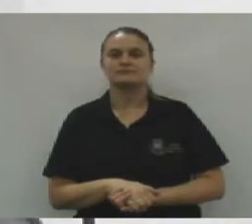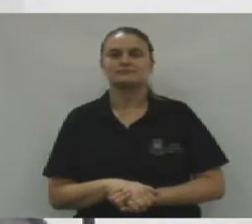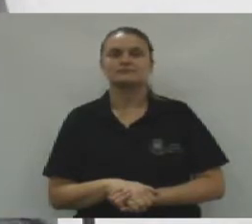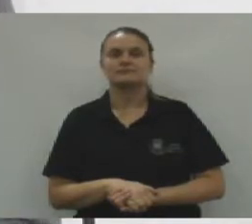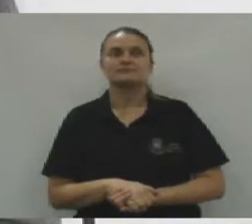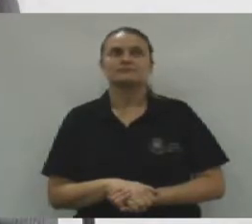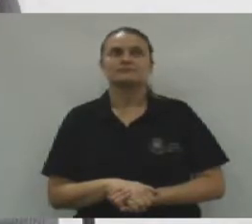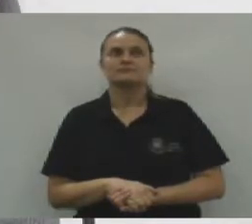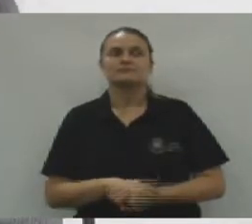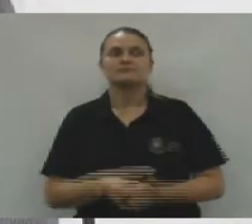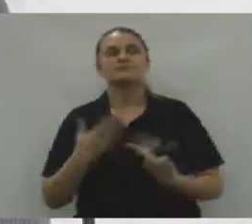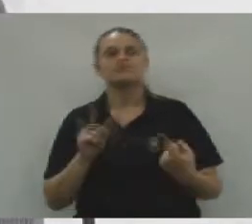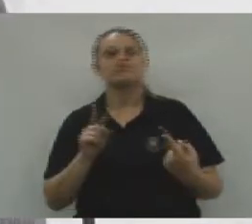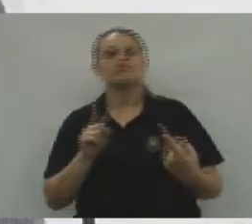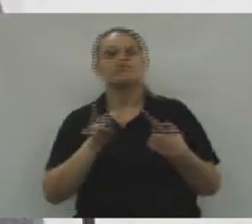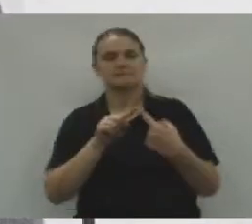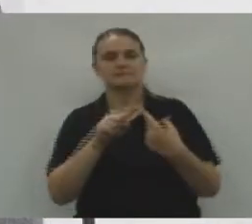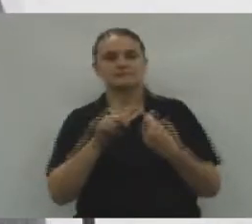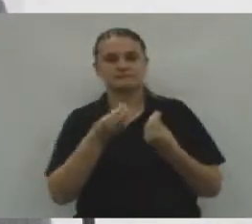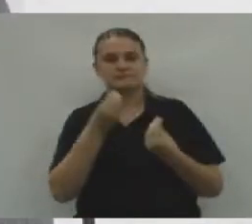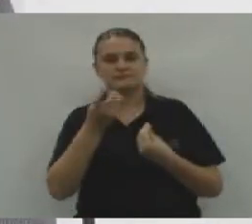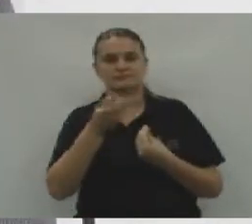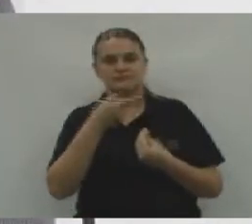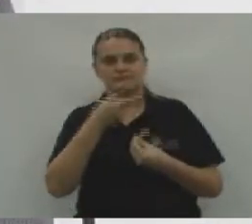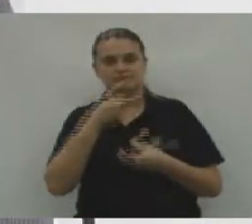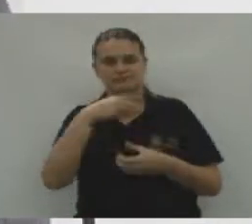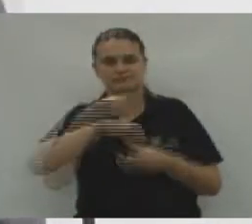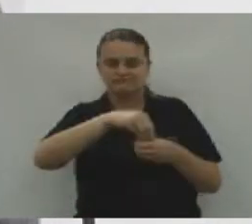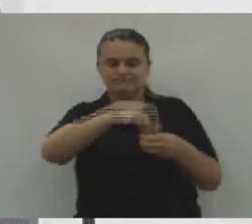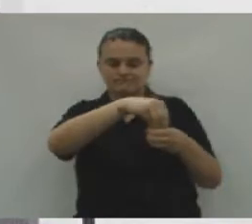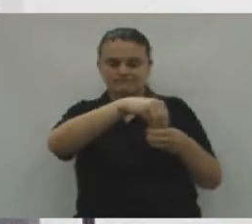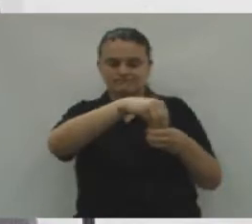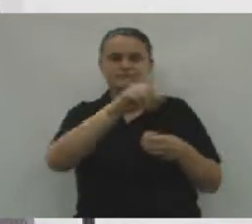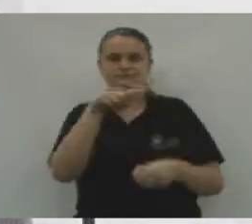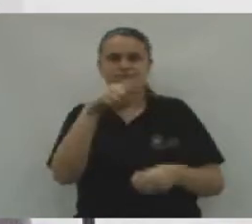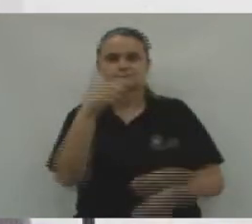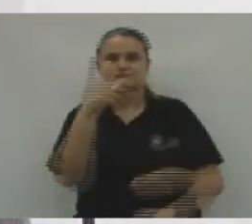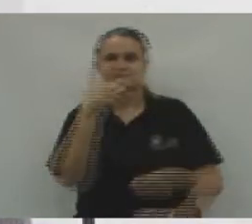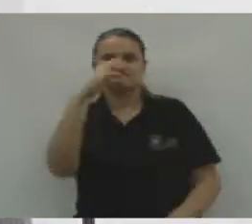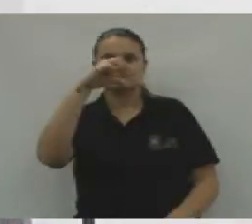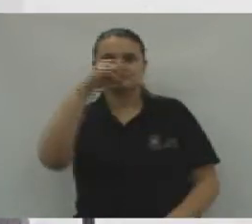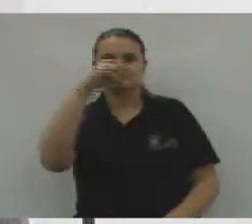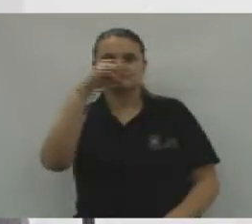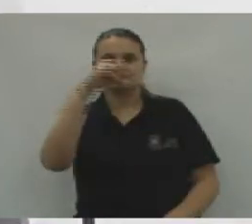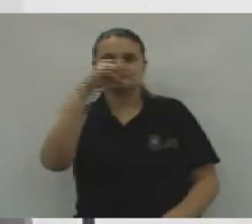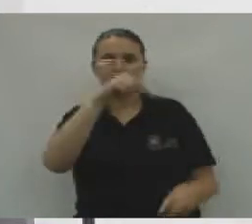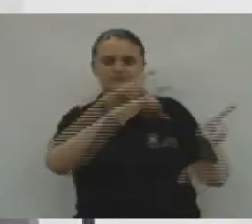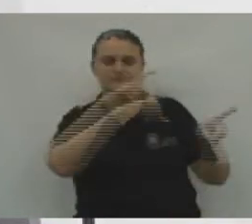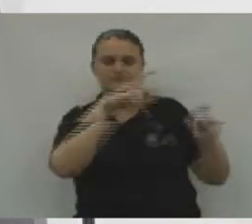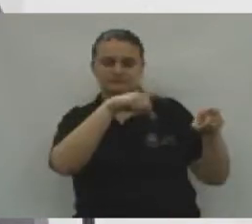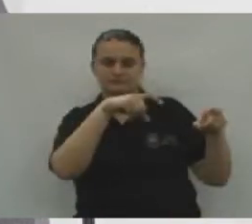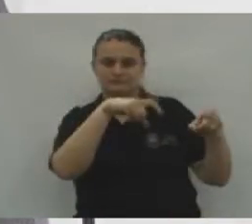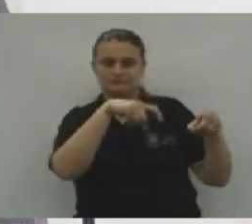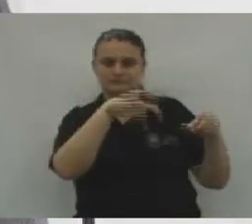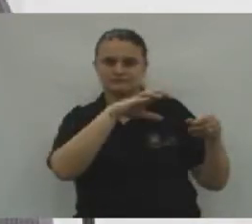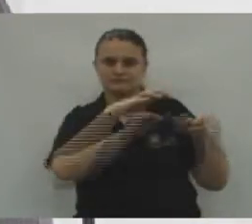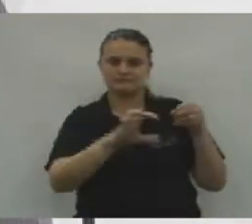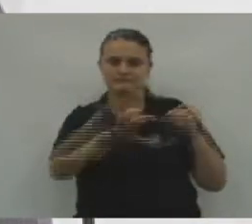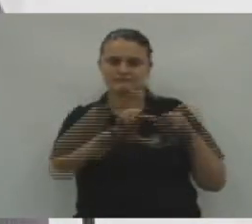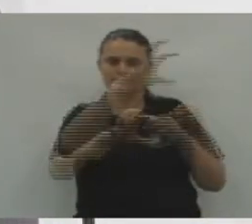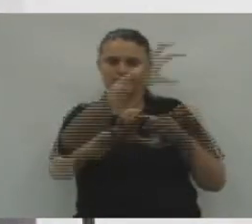Então, o objetivo, como eu falei, é a produção rastreada. Ali são 49 agricultores da região que estão trabalhando dentro do